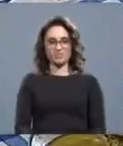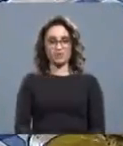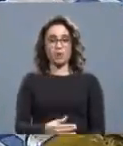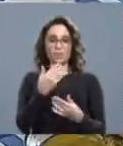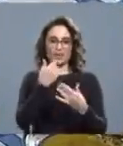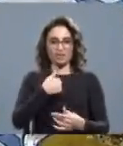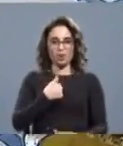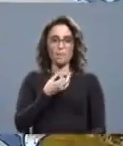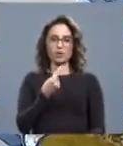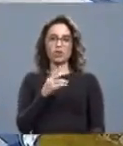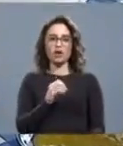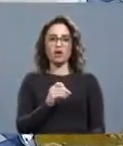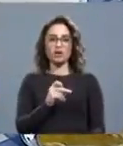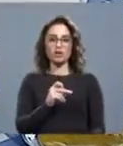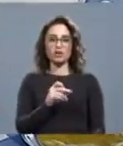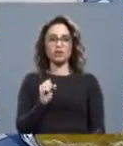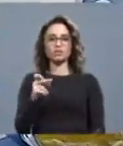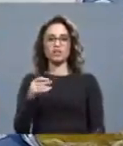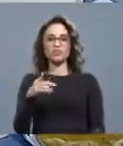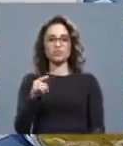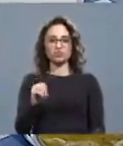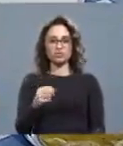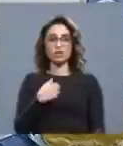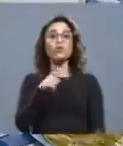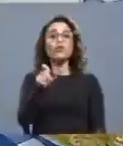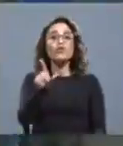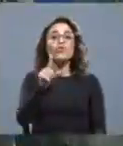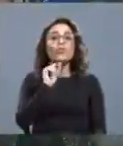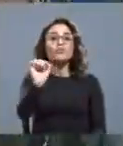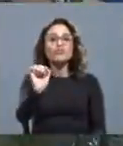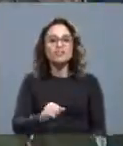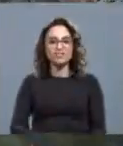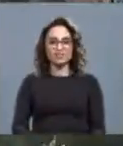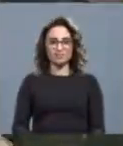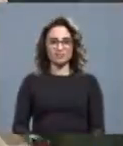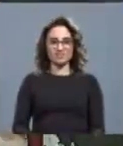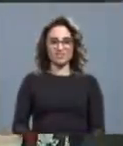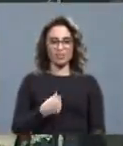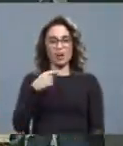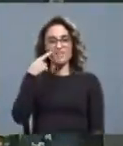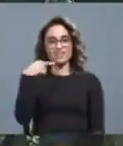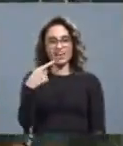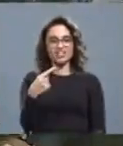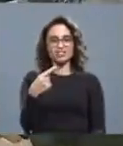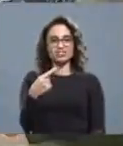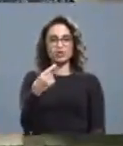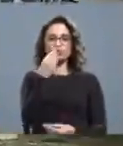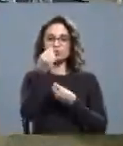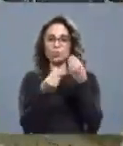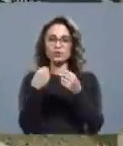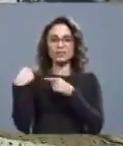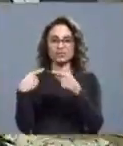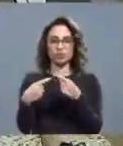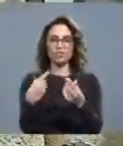Obrigada, Paula. E Gonçalo, e já agora sou eu. Uma viagem pelos sabores e tradições que